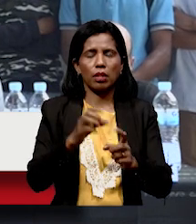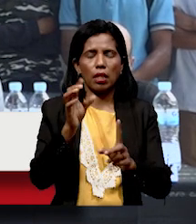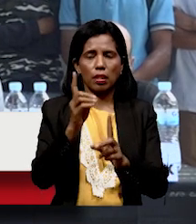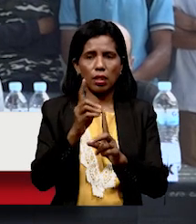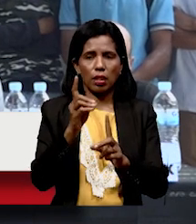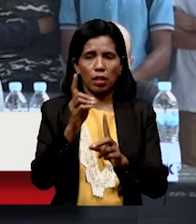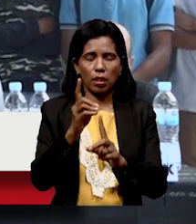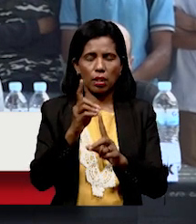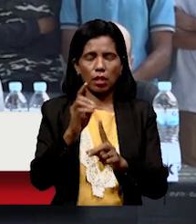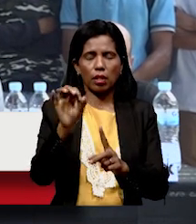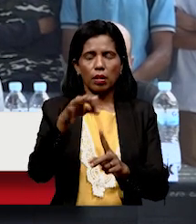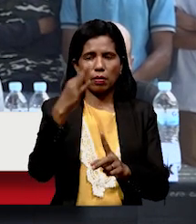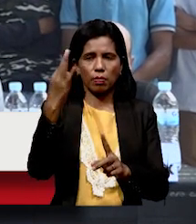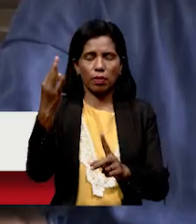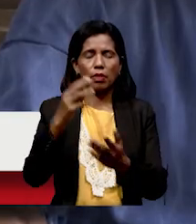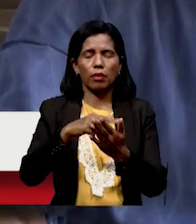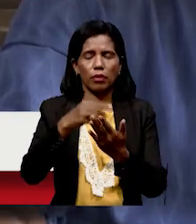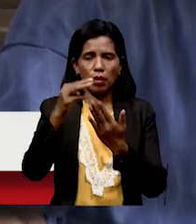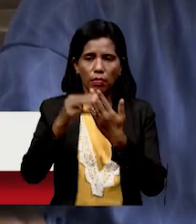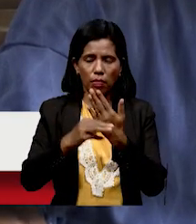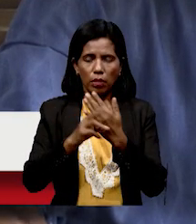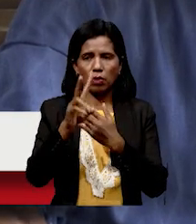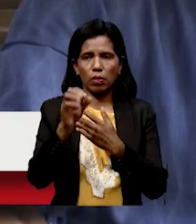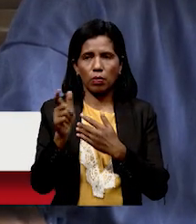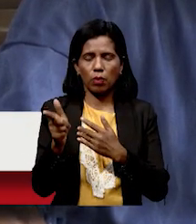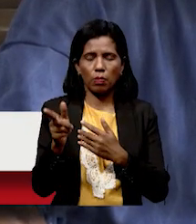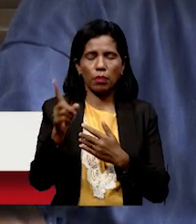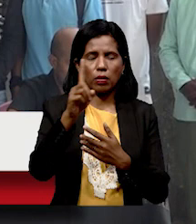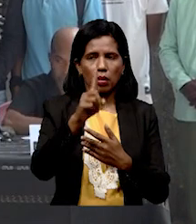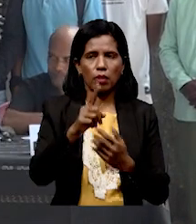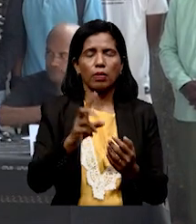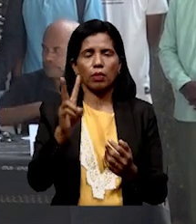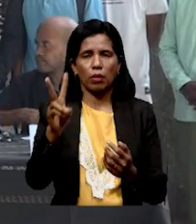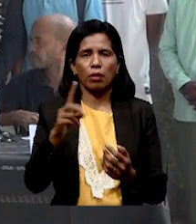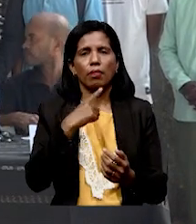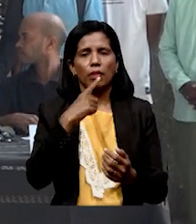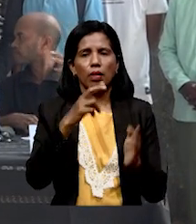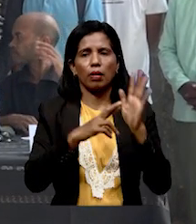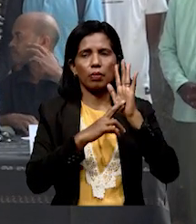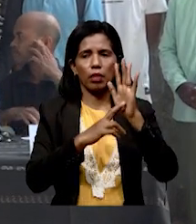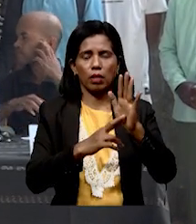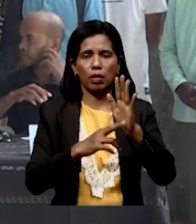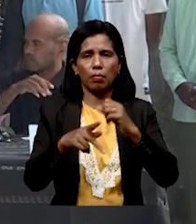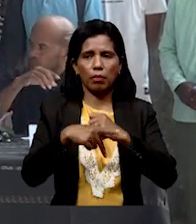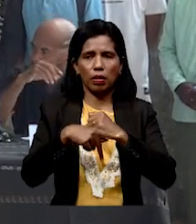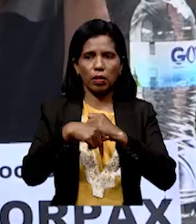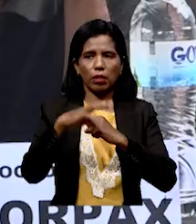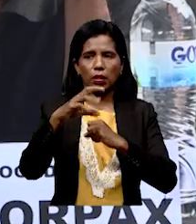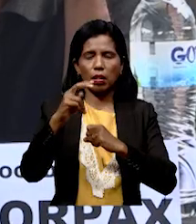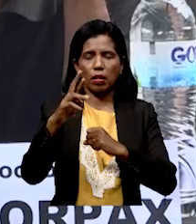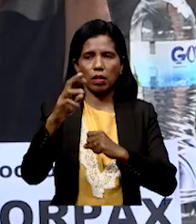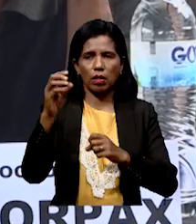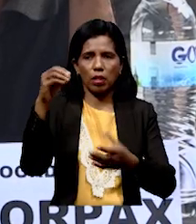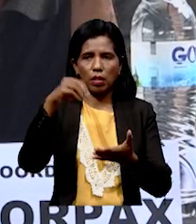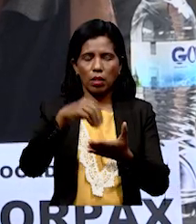e a data 19 de março de 2022. Recomenda a quadra estrutura do Partido CNT, a do Encaixa,